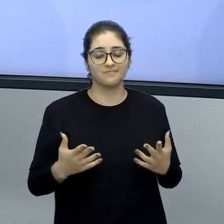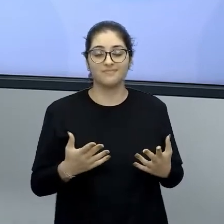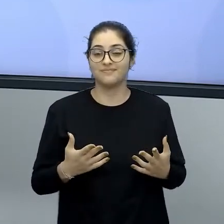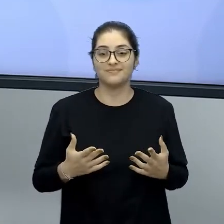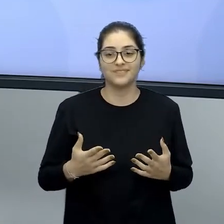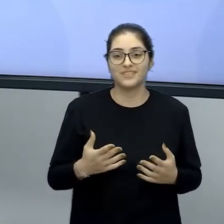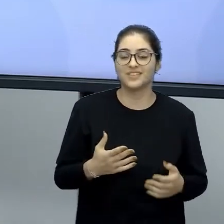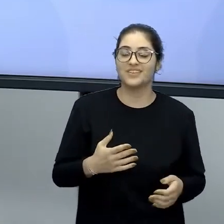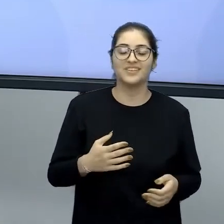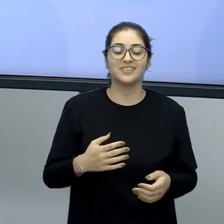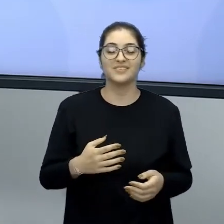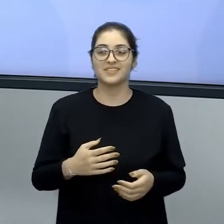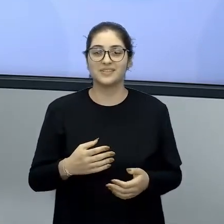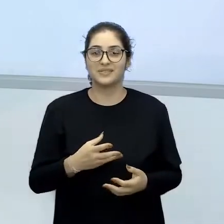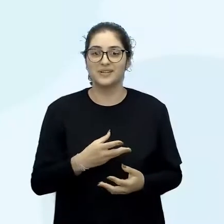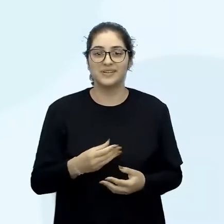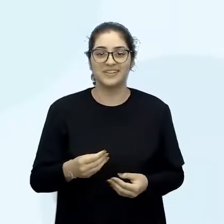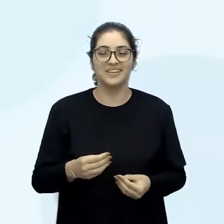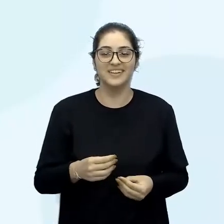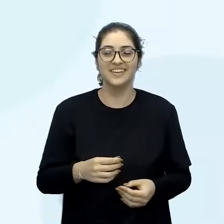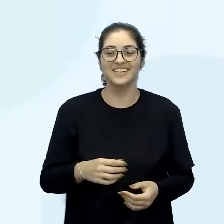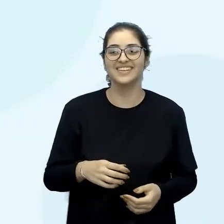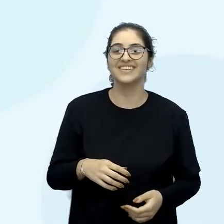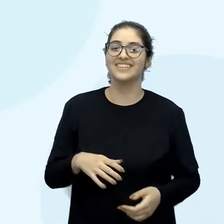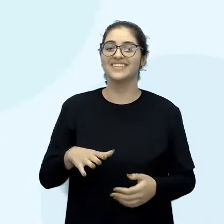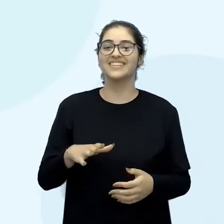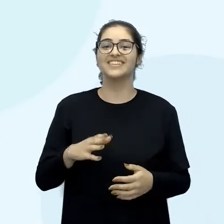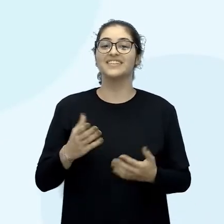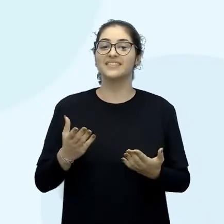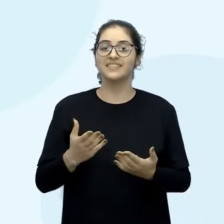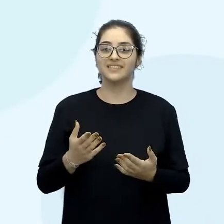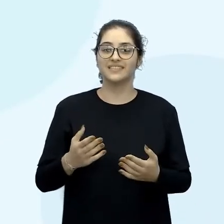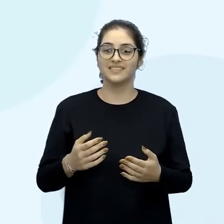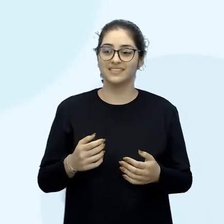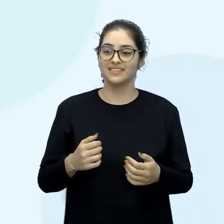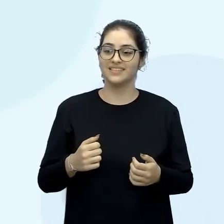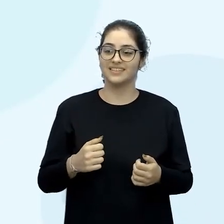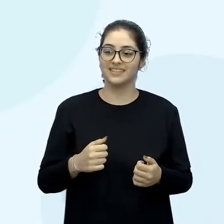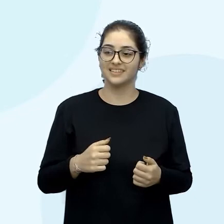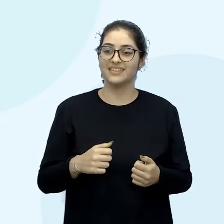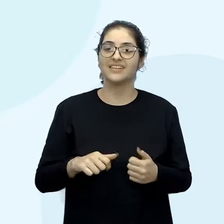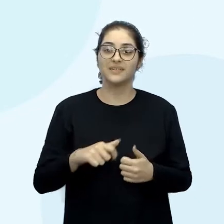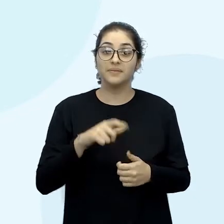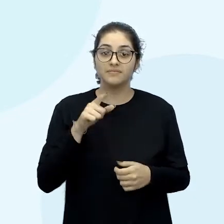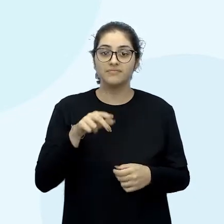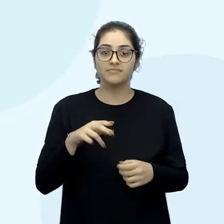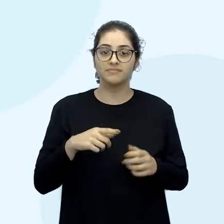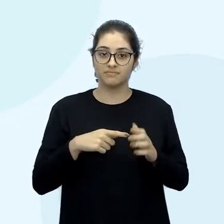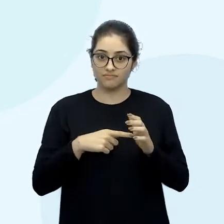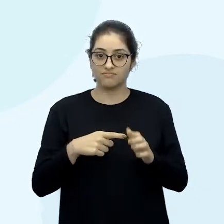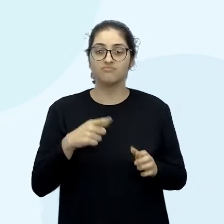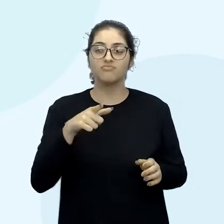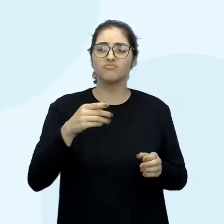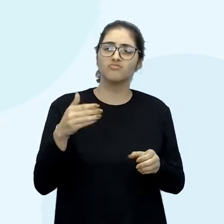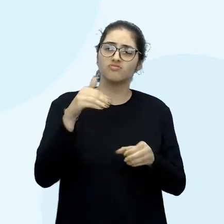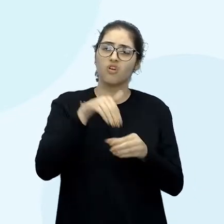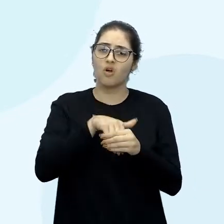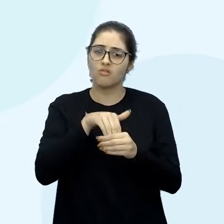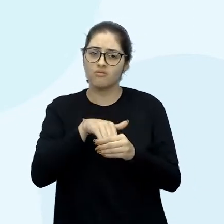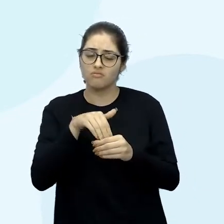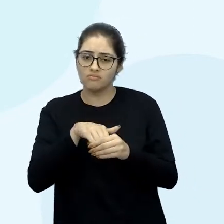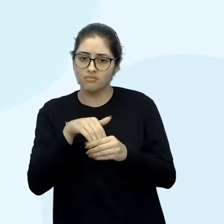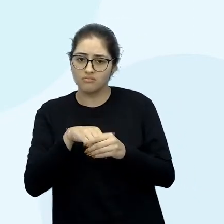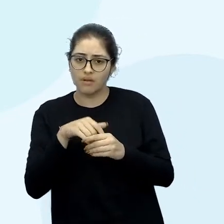os responsáveis de vocês. Vamos lá, então. Então, a gente vai solicitar aí os estudantes, vocês, que voltem nos seus projetos de vida para